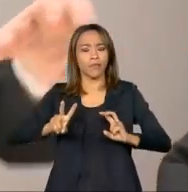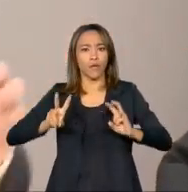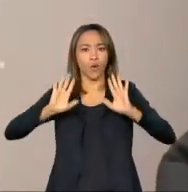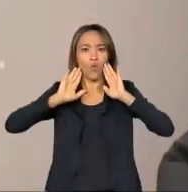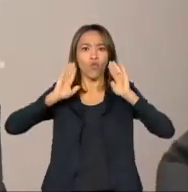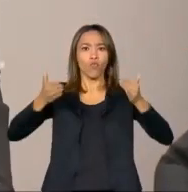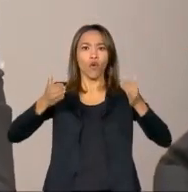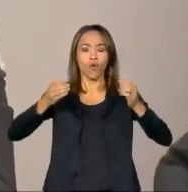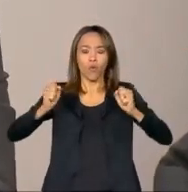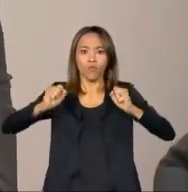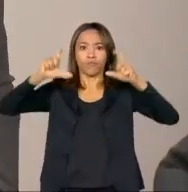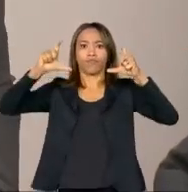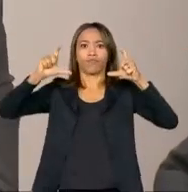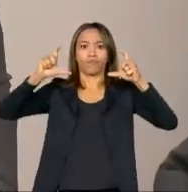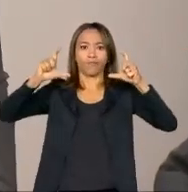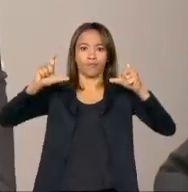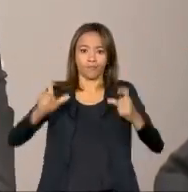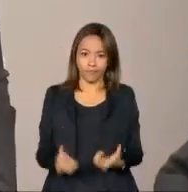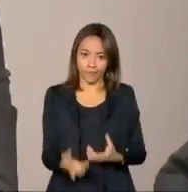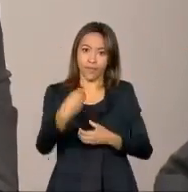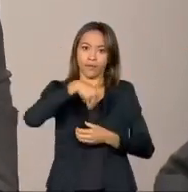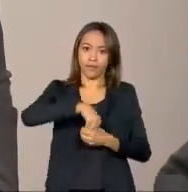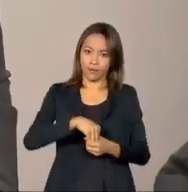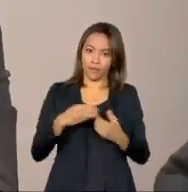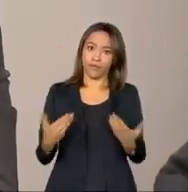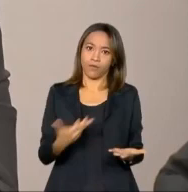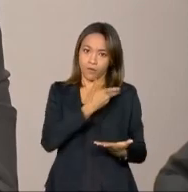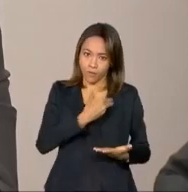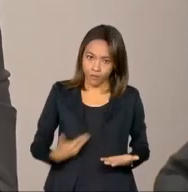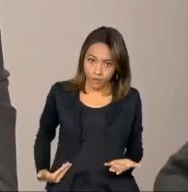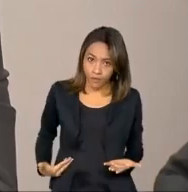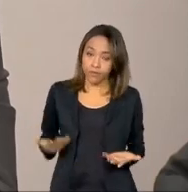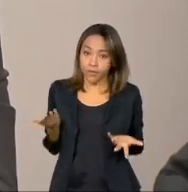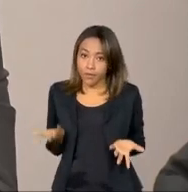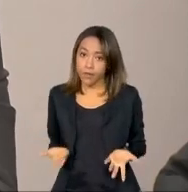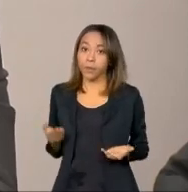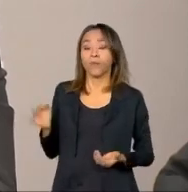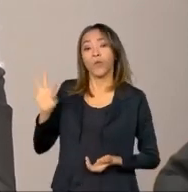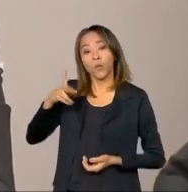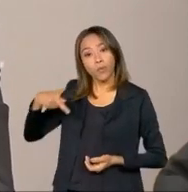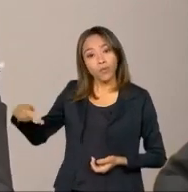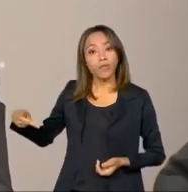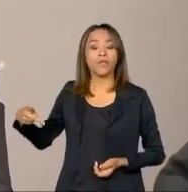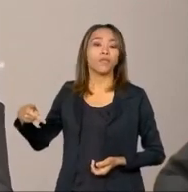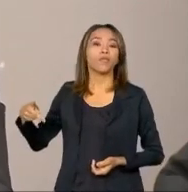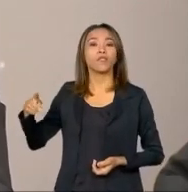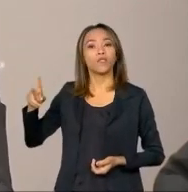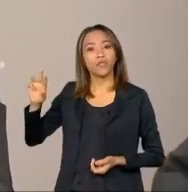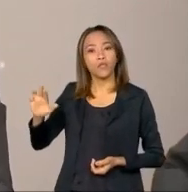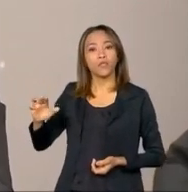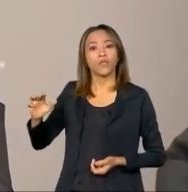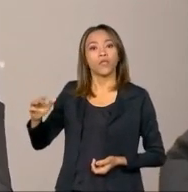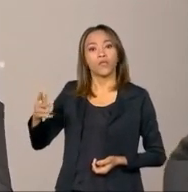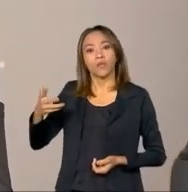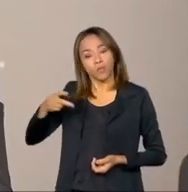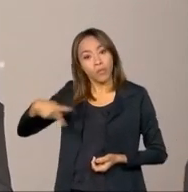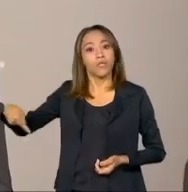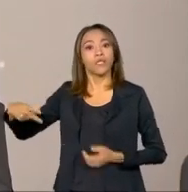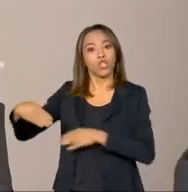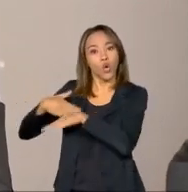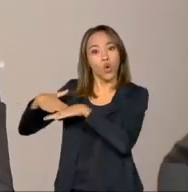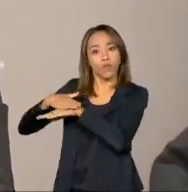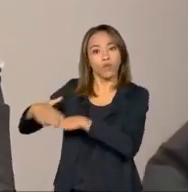mais atento do poder. E o presidente comentou comigo: olha, Márcio, nós fizemos aí lá para trás essa história do